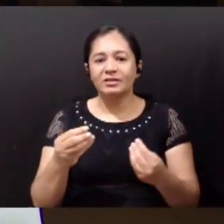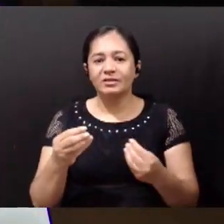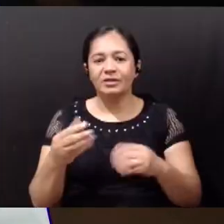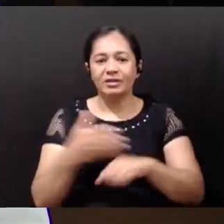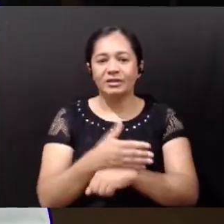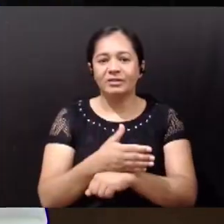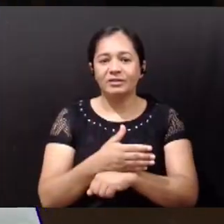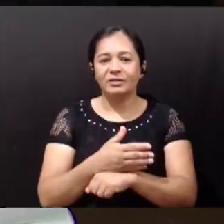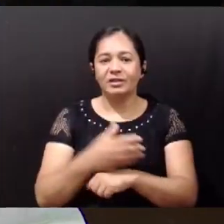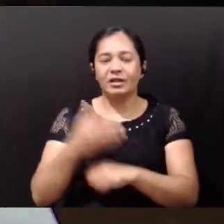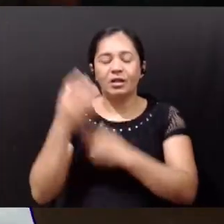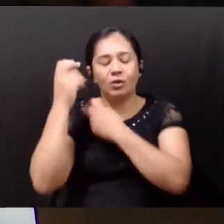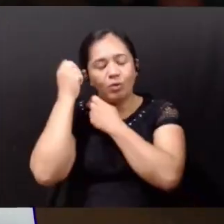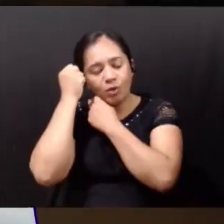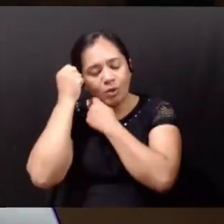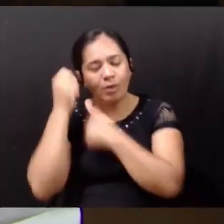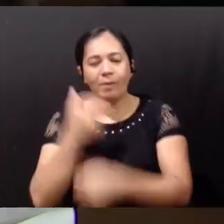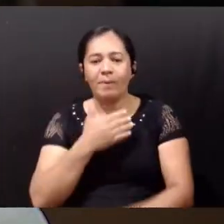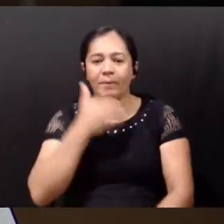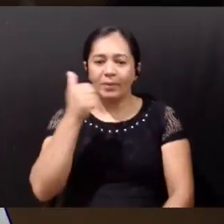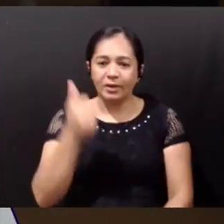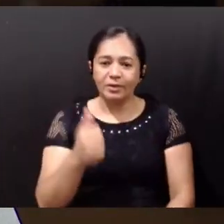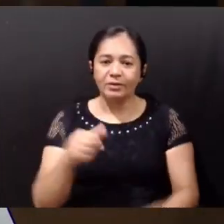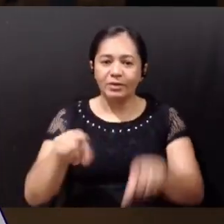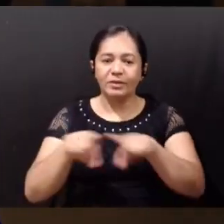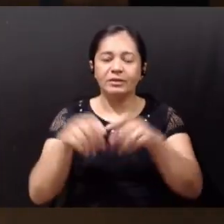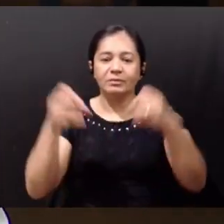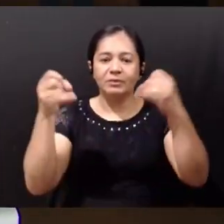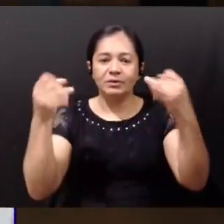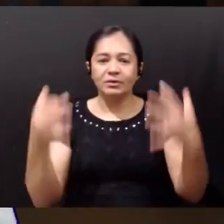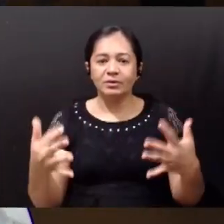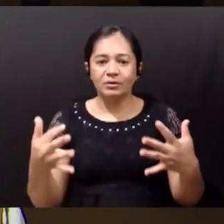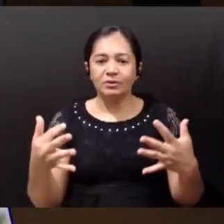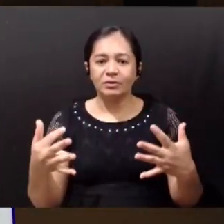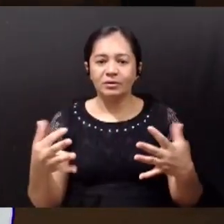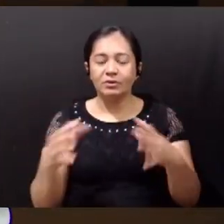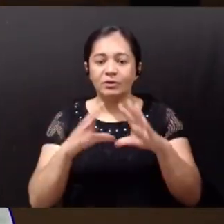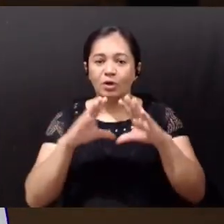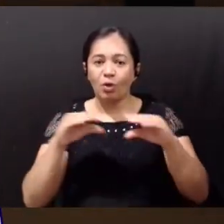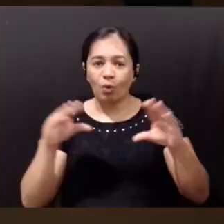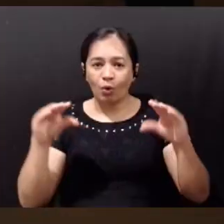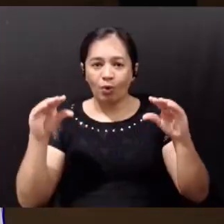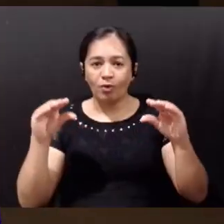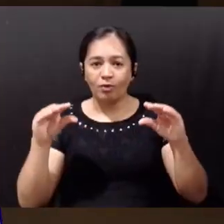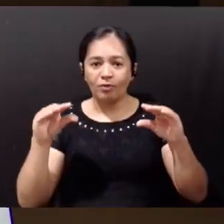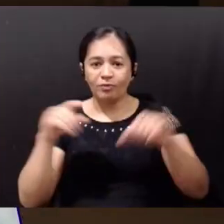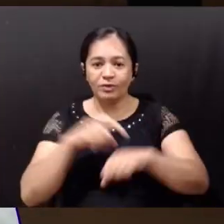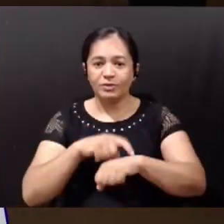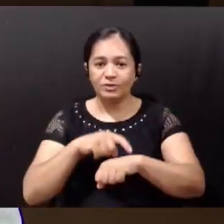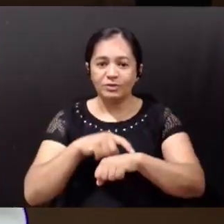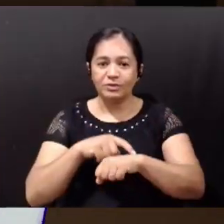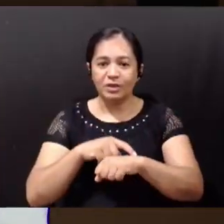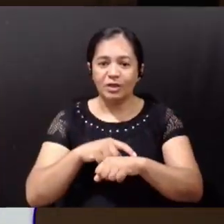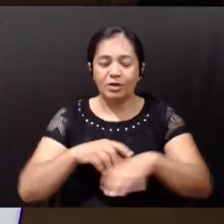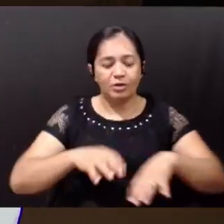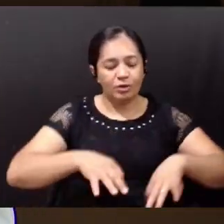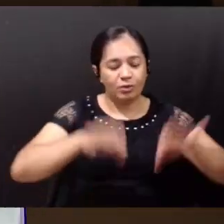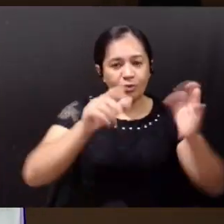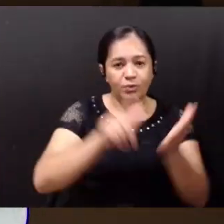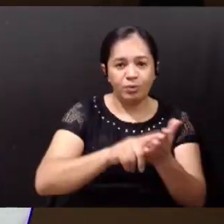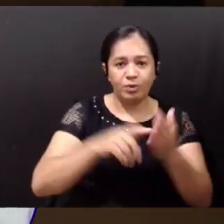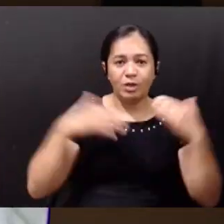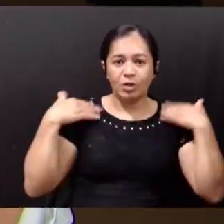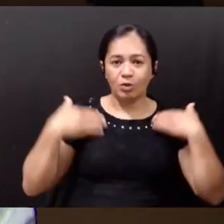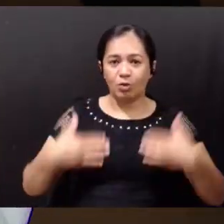profundo. Também falar sobre o conforto ali na hora, então colocar um papelão ali sobre o corpo para de alguma